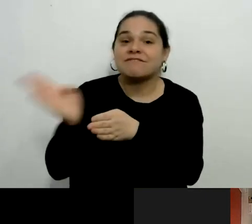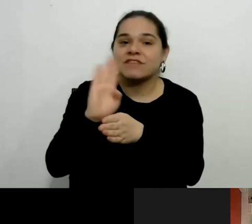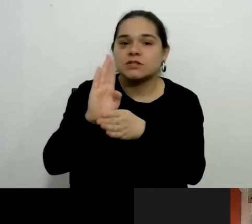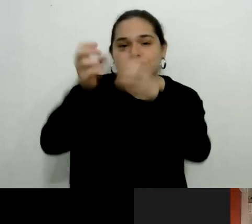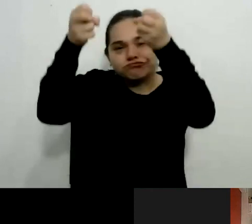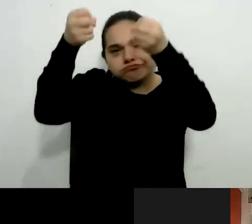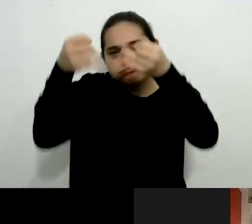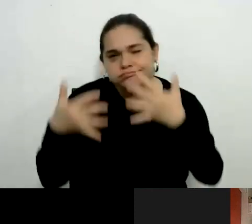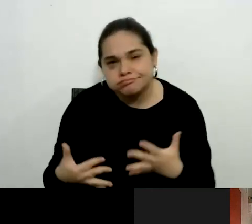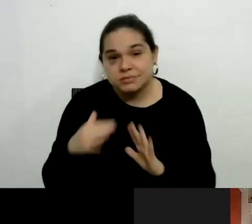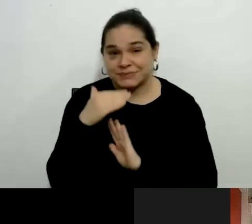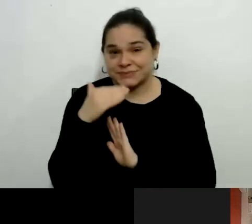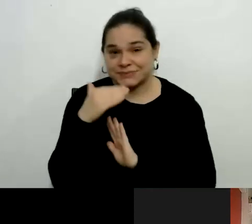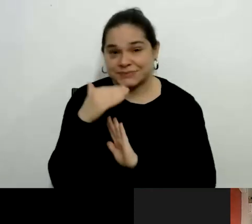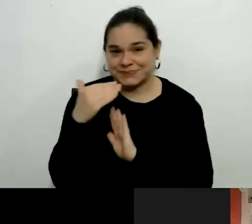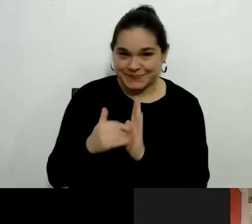pessoal dar uma olhada, por favor?